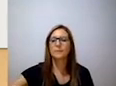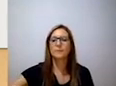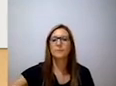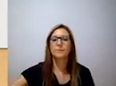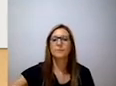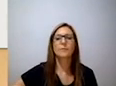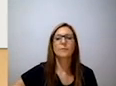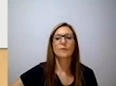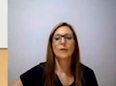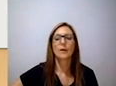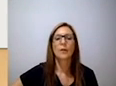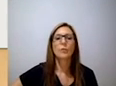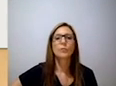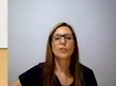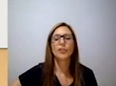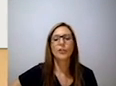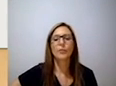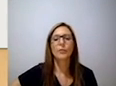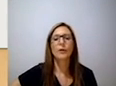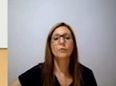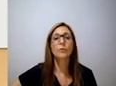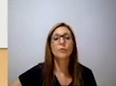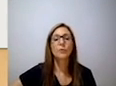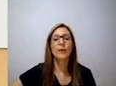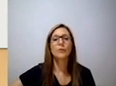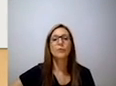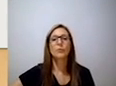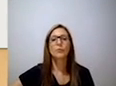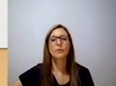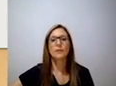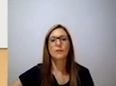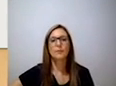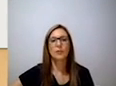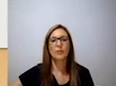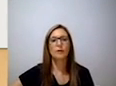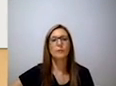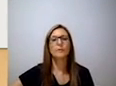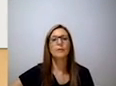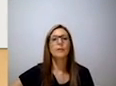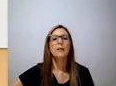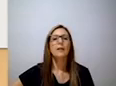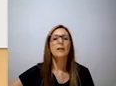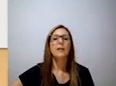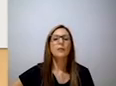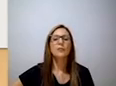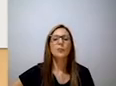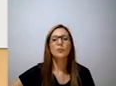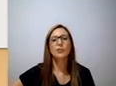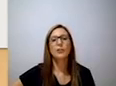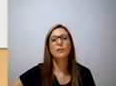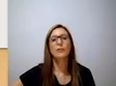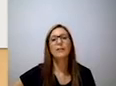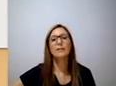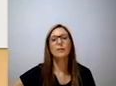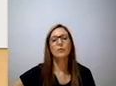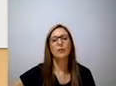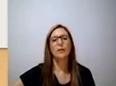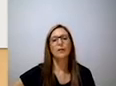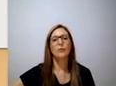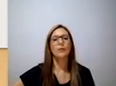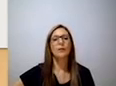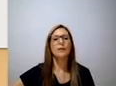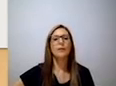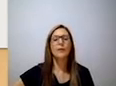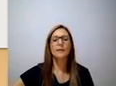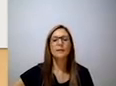amarrada. O DIU é um outro método contraceptivo. Ele é um dispositivo